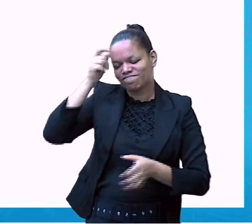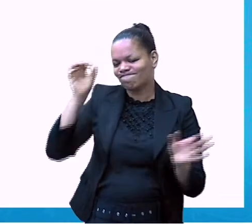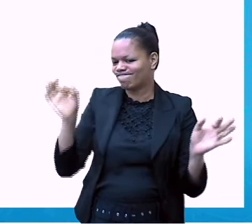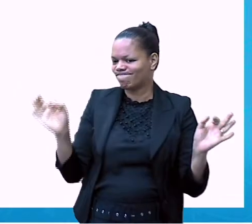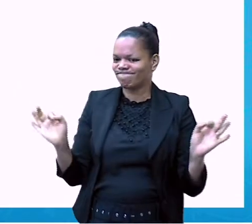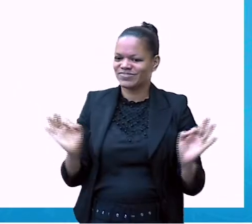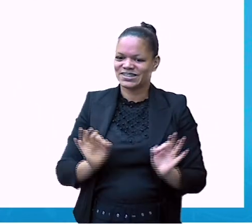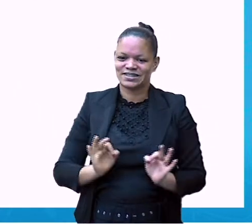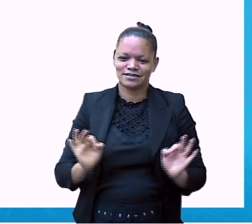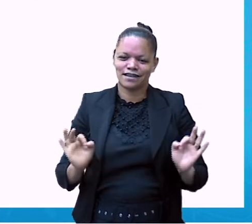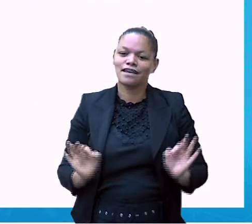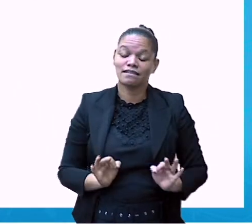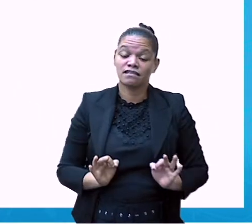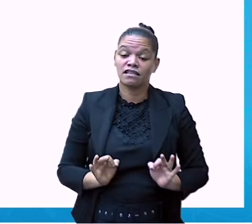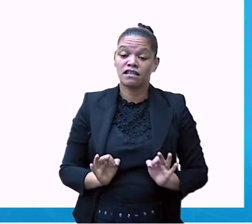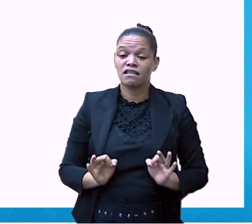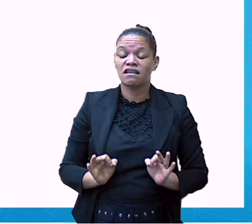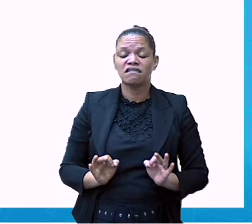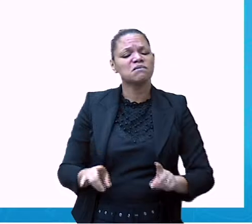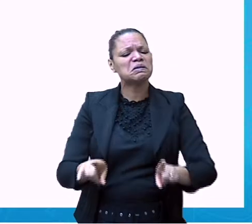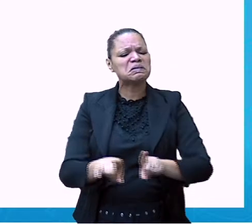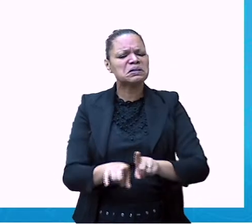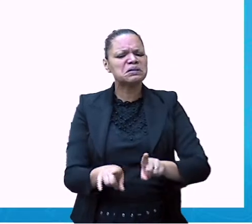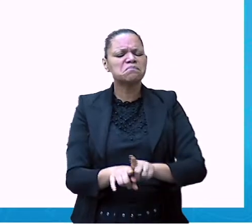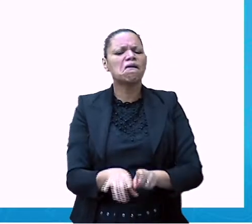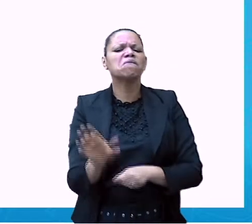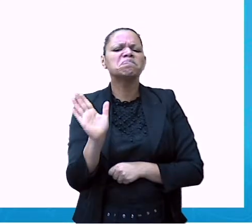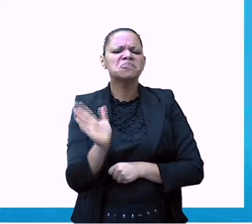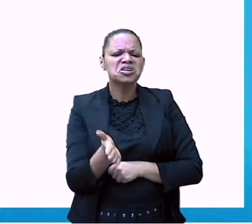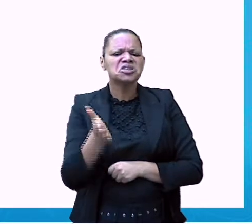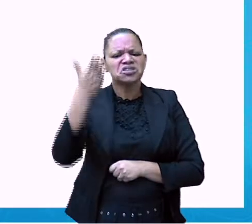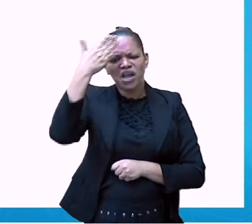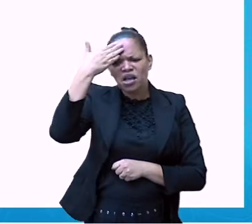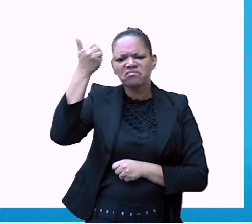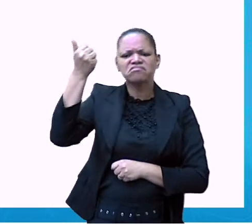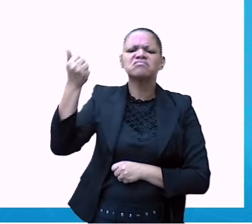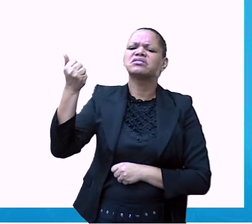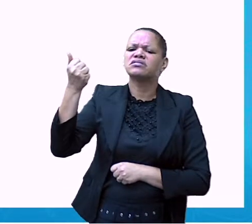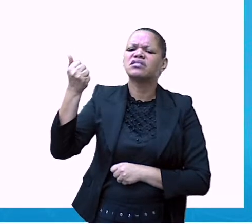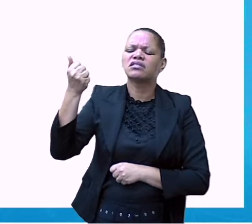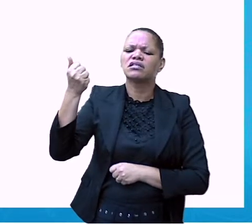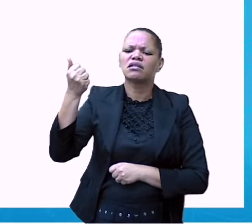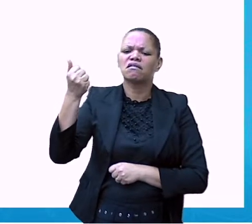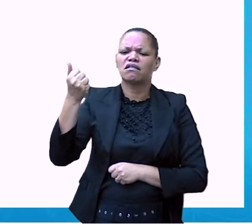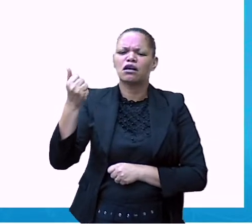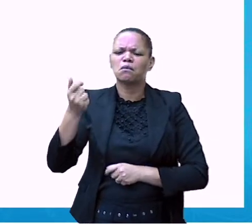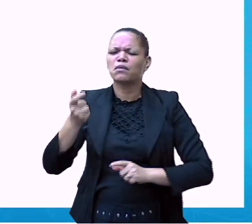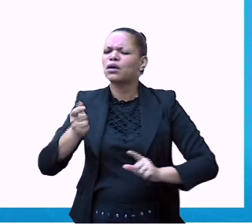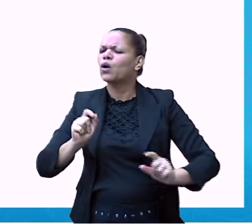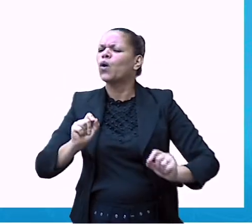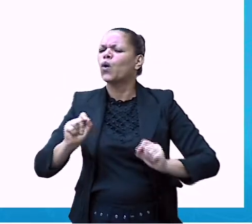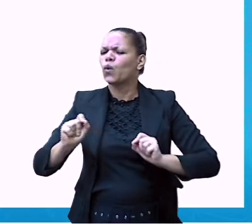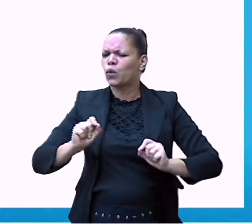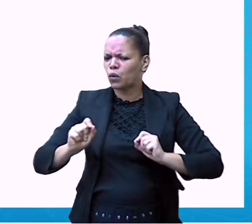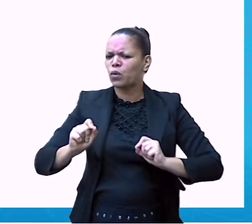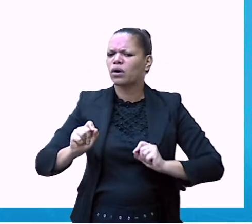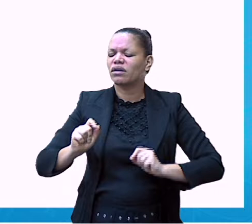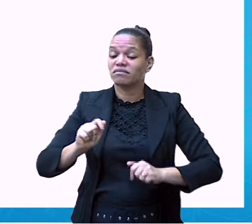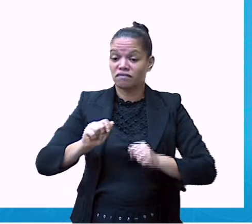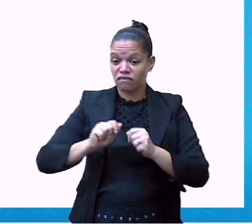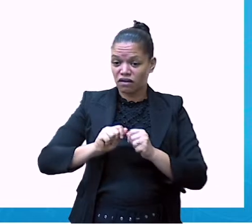têm noção do que estão fazendo. Ainda diz mais a pesquisa. A